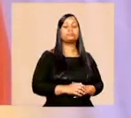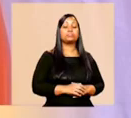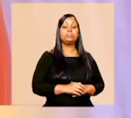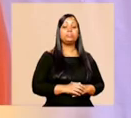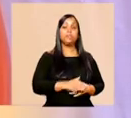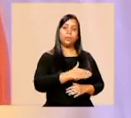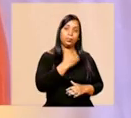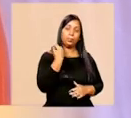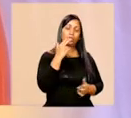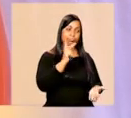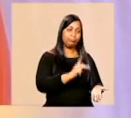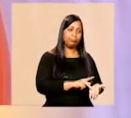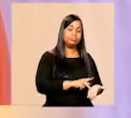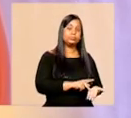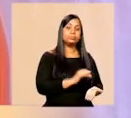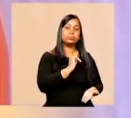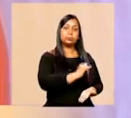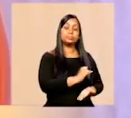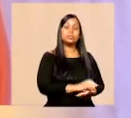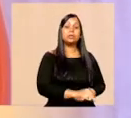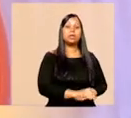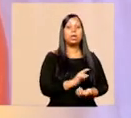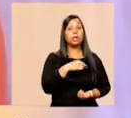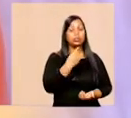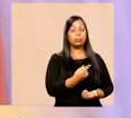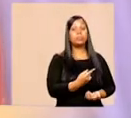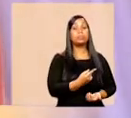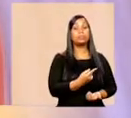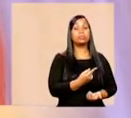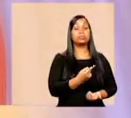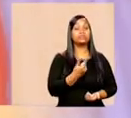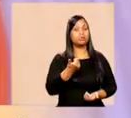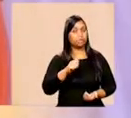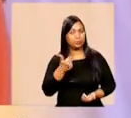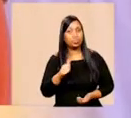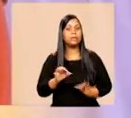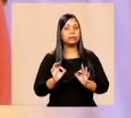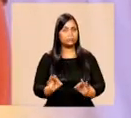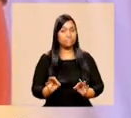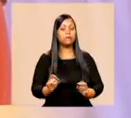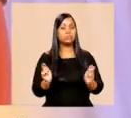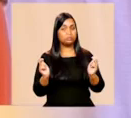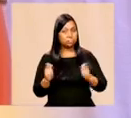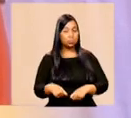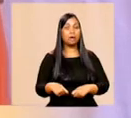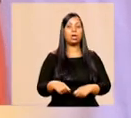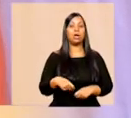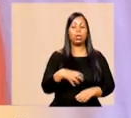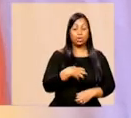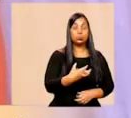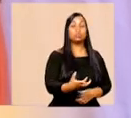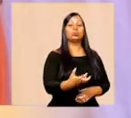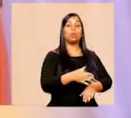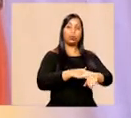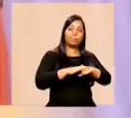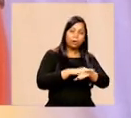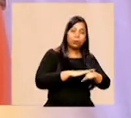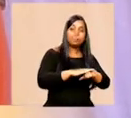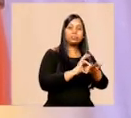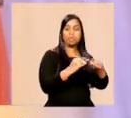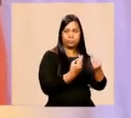finalizou o diagnóstico e o falecimento. E posteriormente a isso a gente avalia e se realmente for um potencial doador, nós